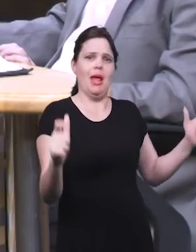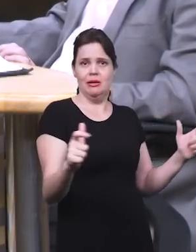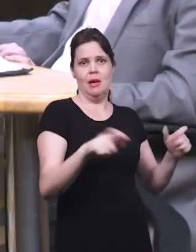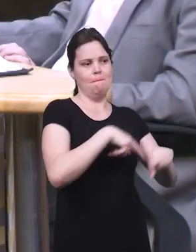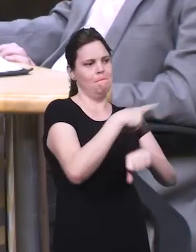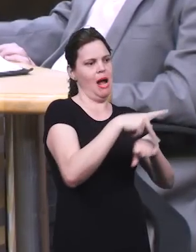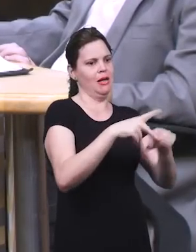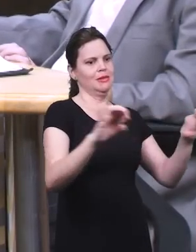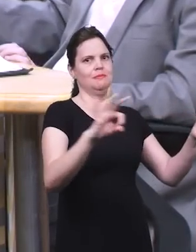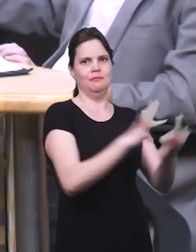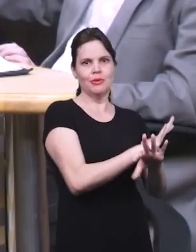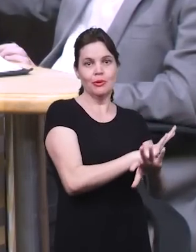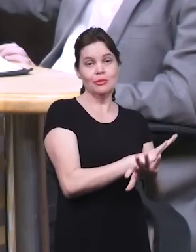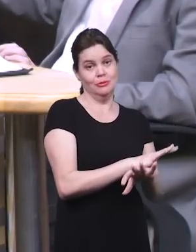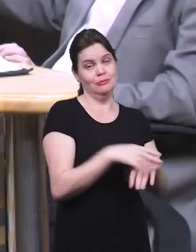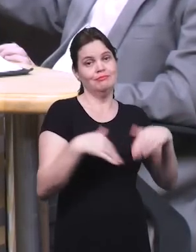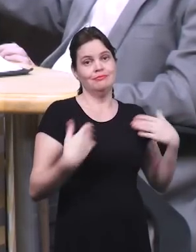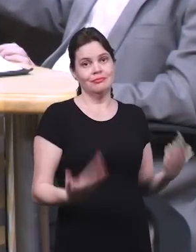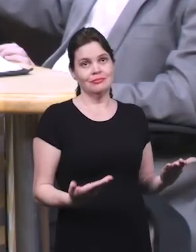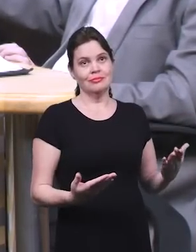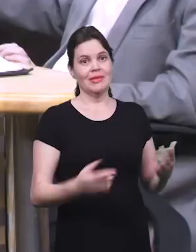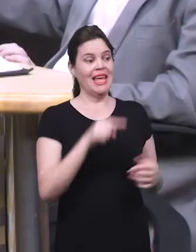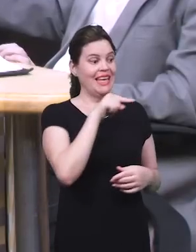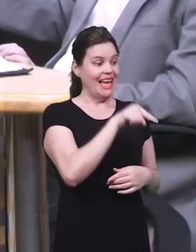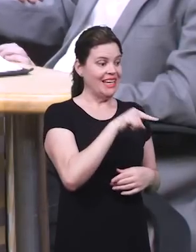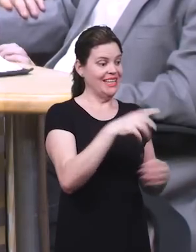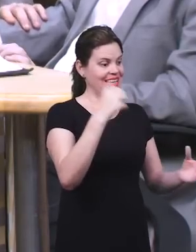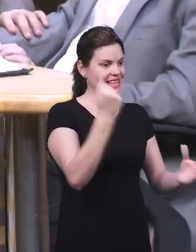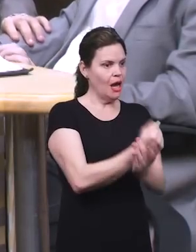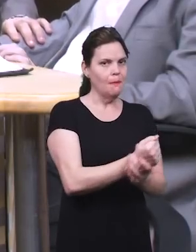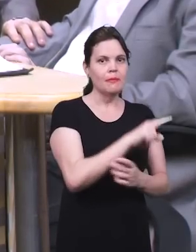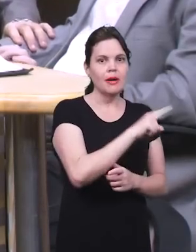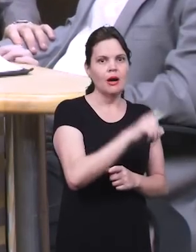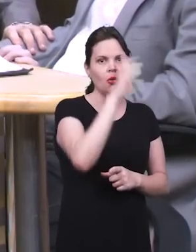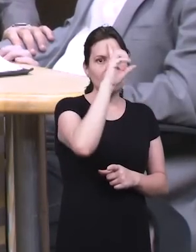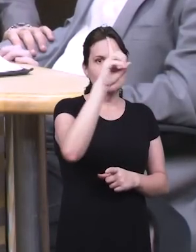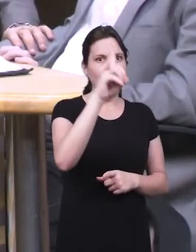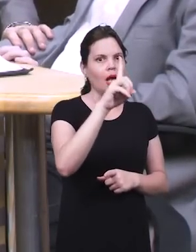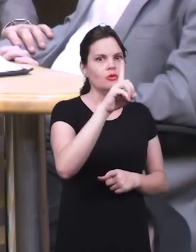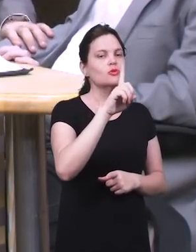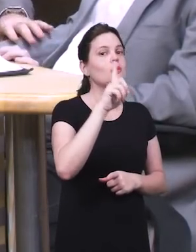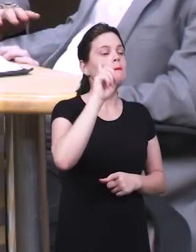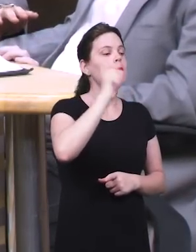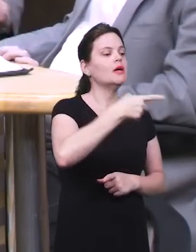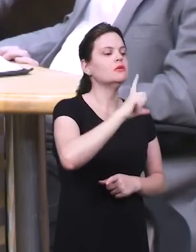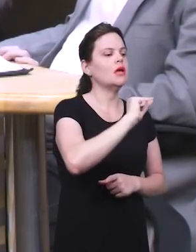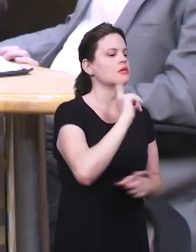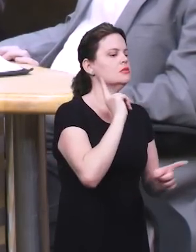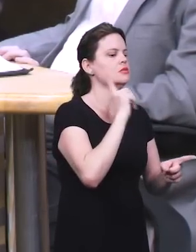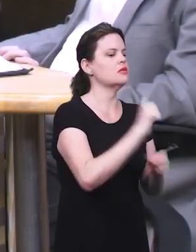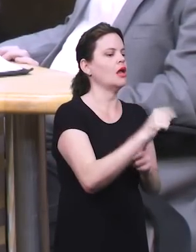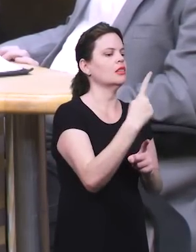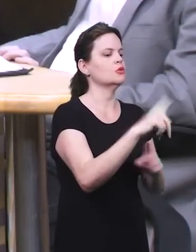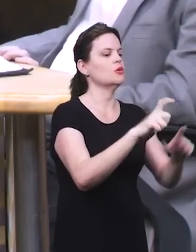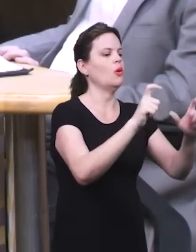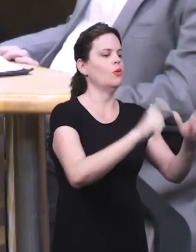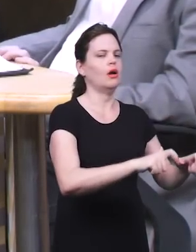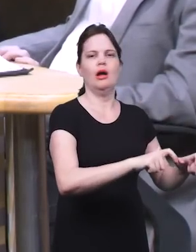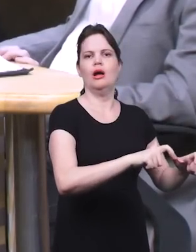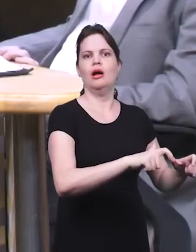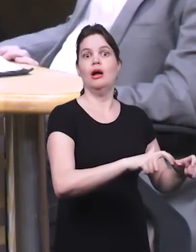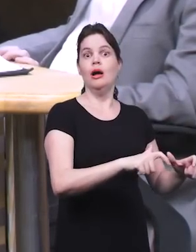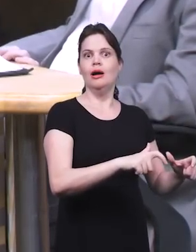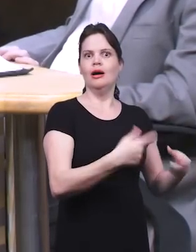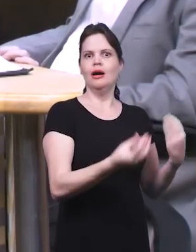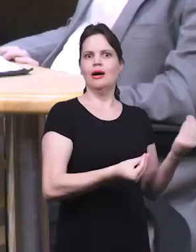zona de conforto, que era o local que ele estava. Isso. Aqui, pronto, vou aproveitar esse gancho que você deixou aqui, Pita, para dizer